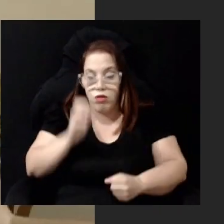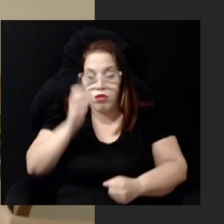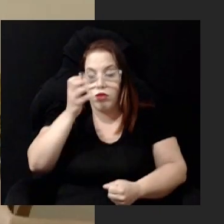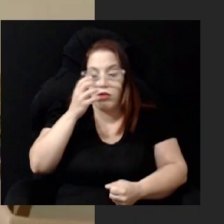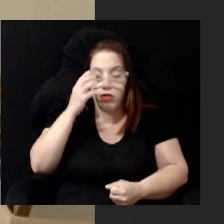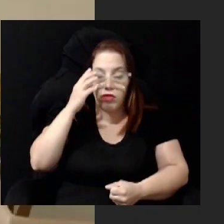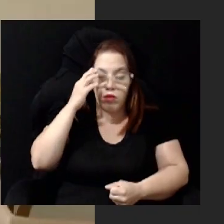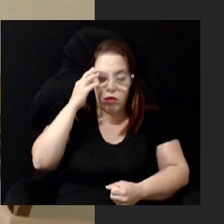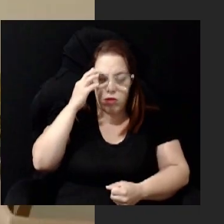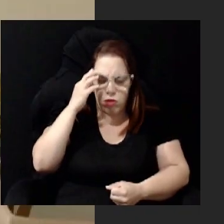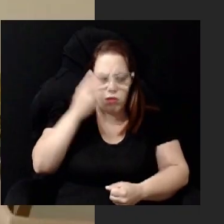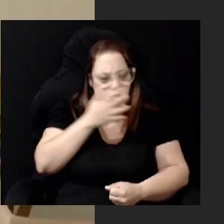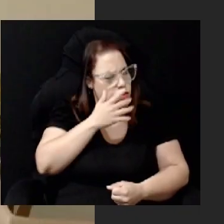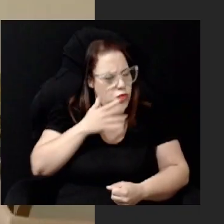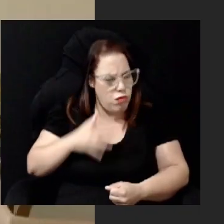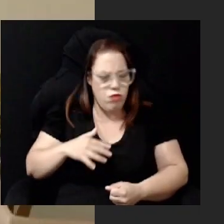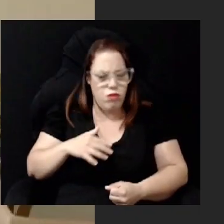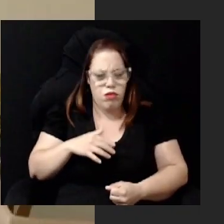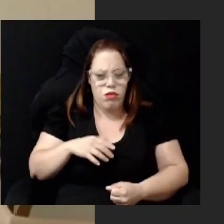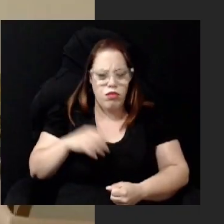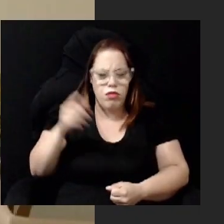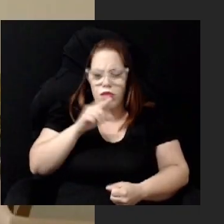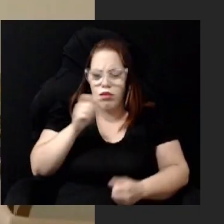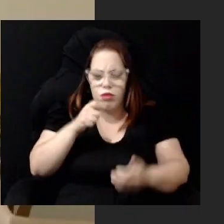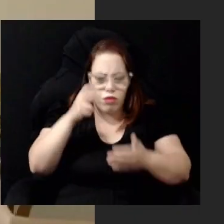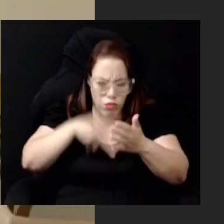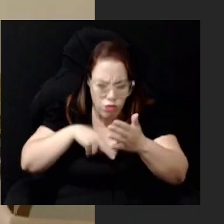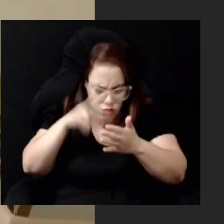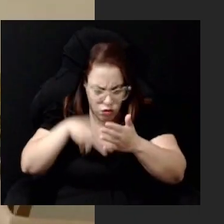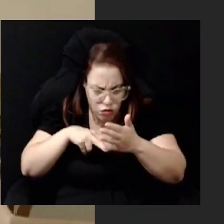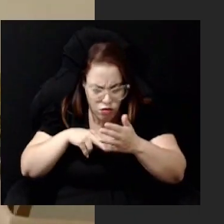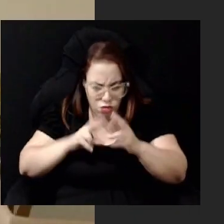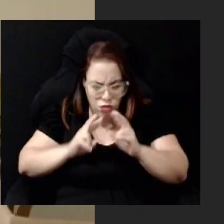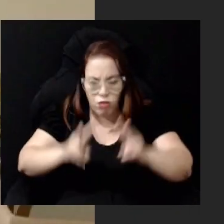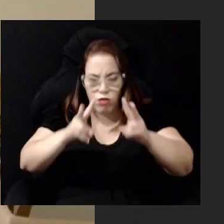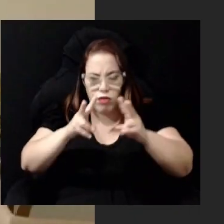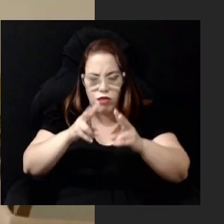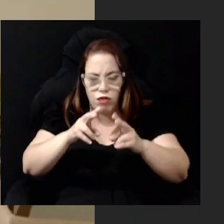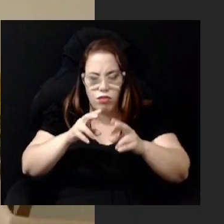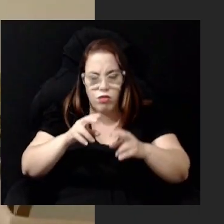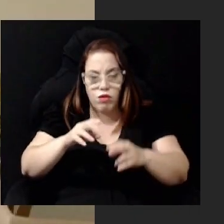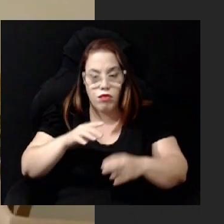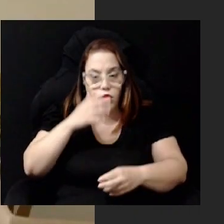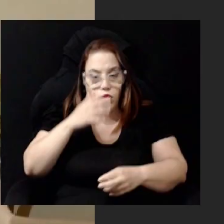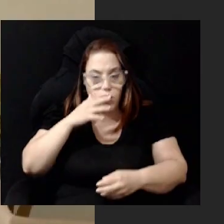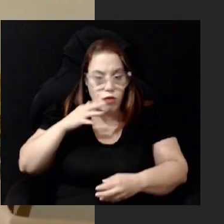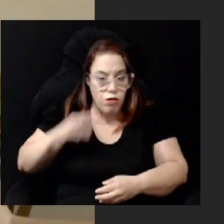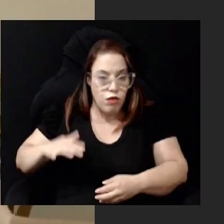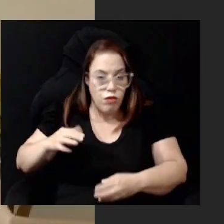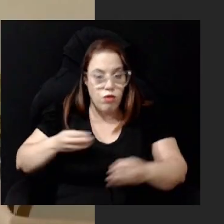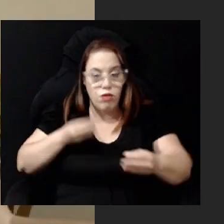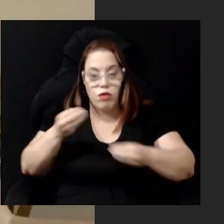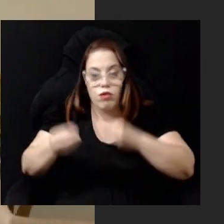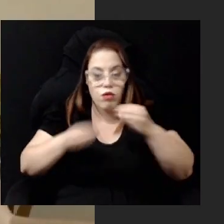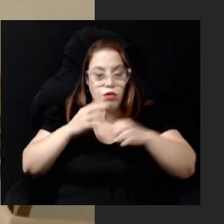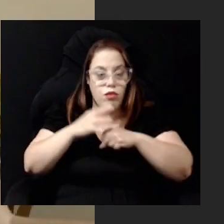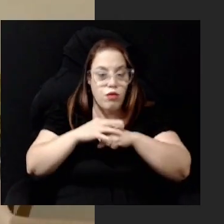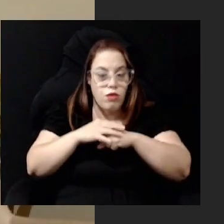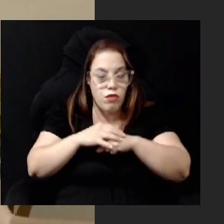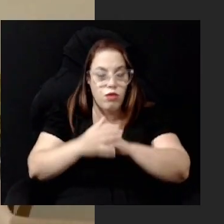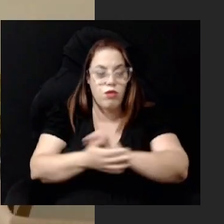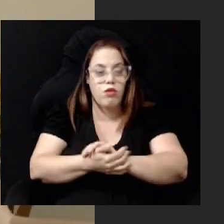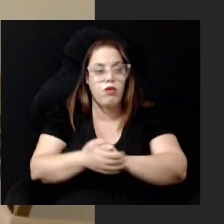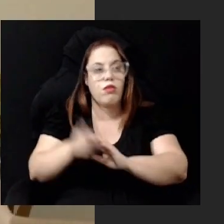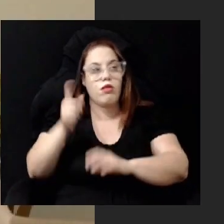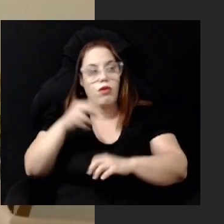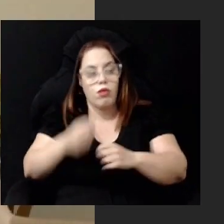porque criança não relata muito o que sente. E criança é acometida por uma série de doenças, né? O câncer é